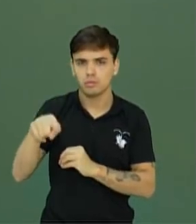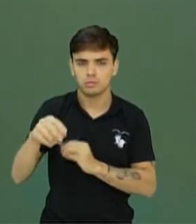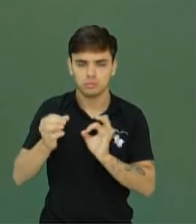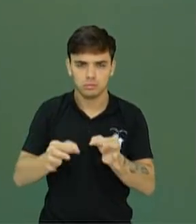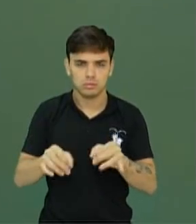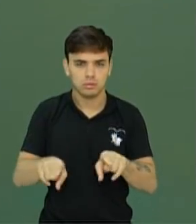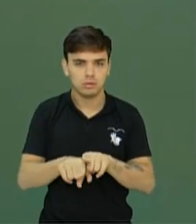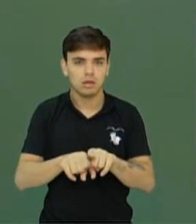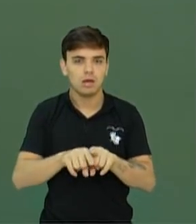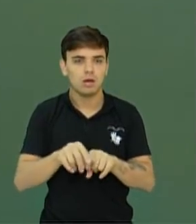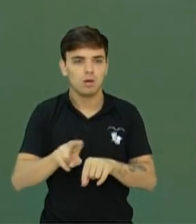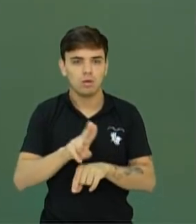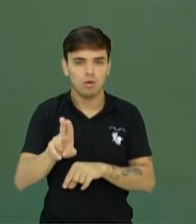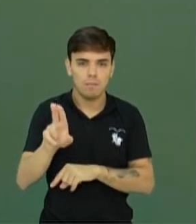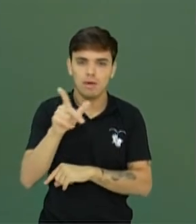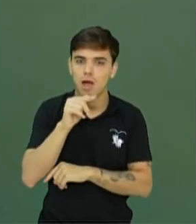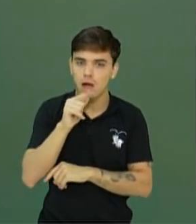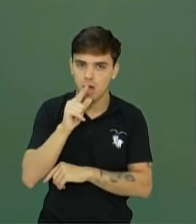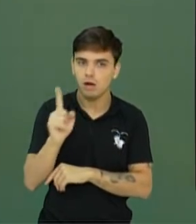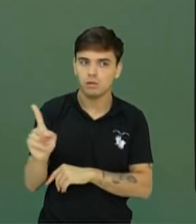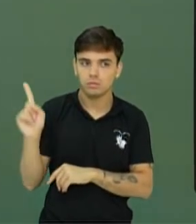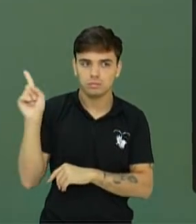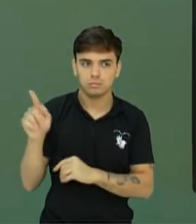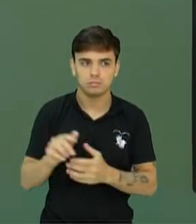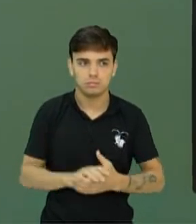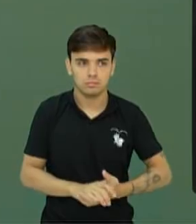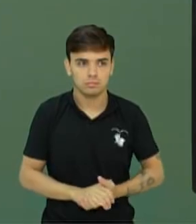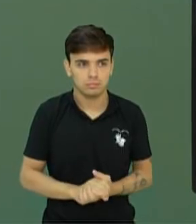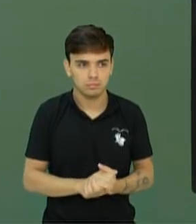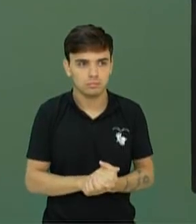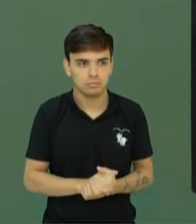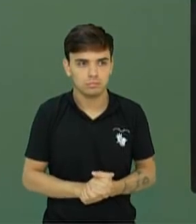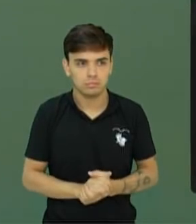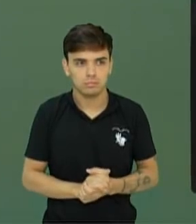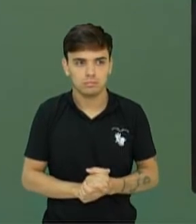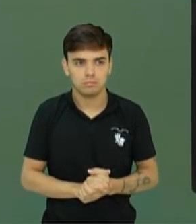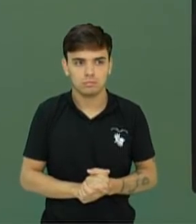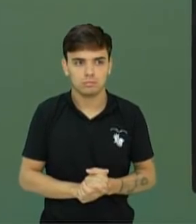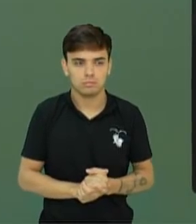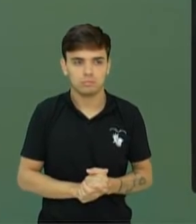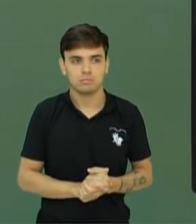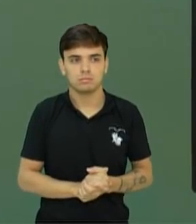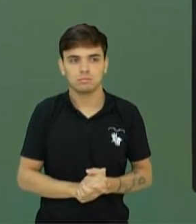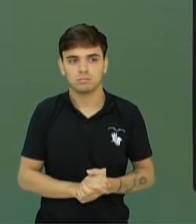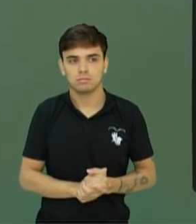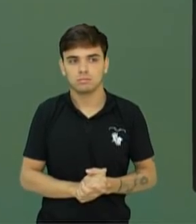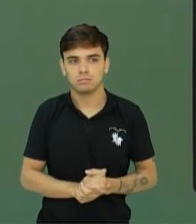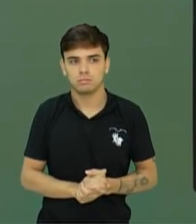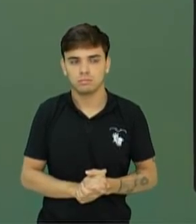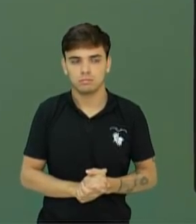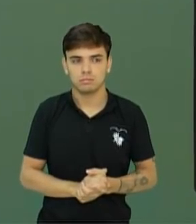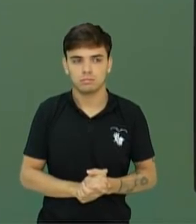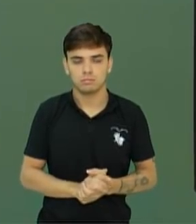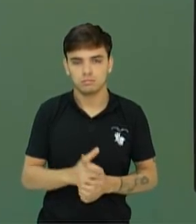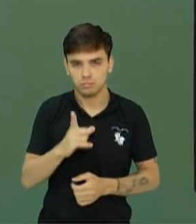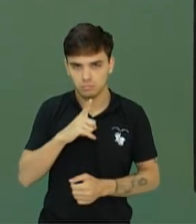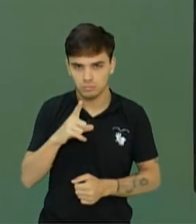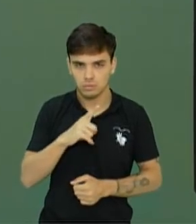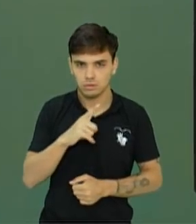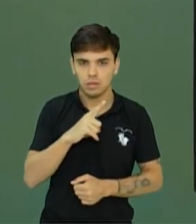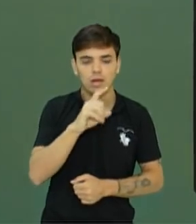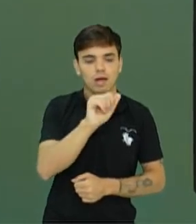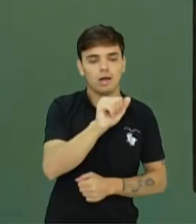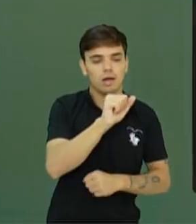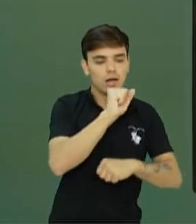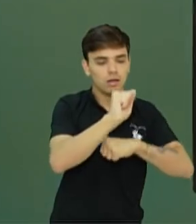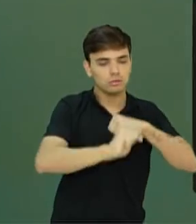substância chamada água. Essa é a molécula da água, formada por átomos de hidrogênio e oxigênio. Então, uma